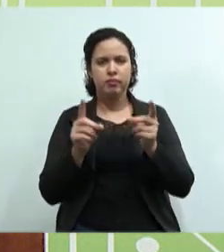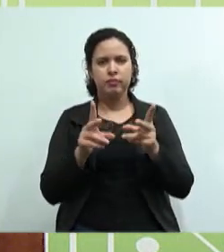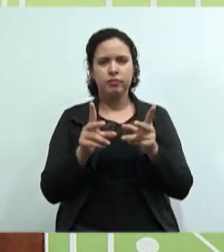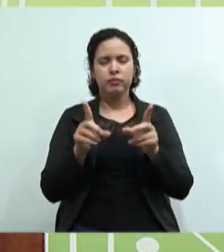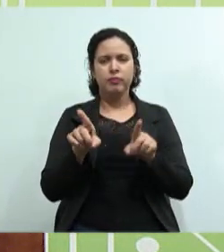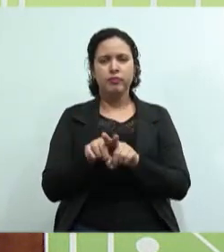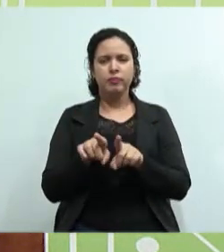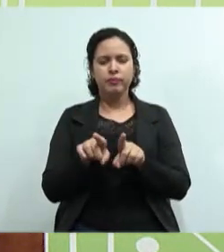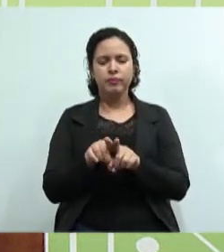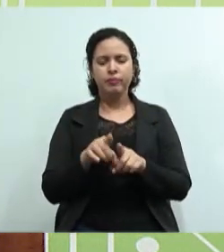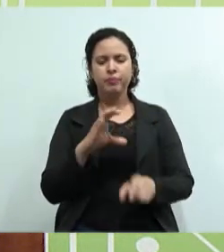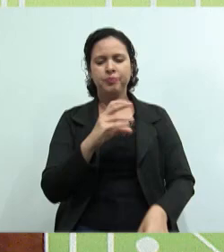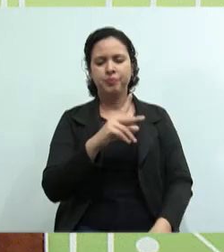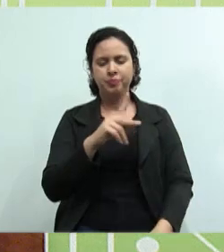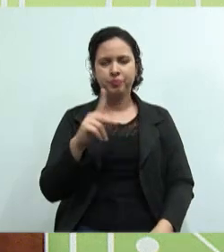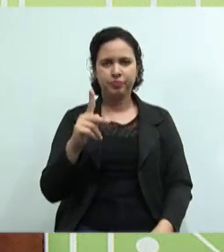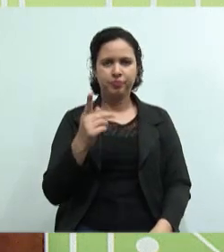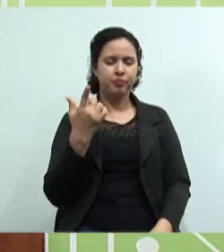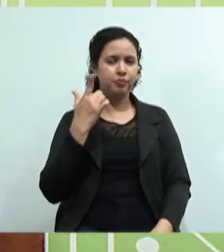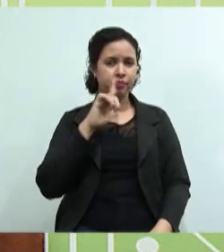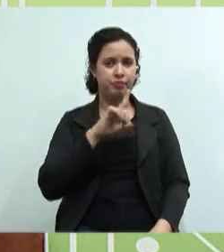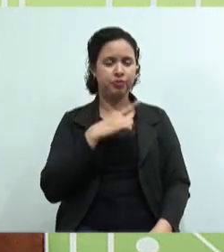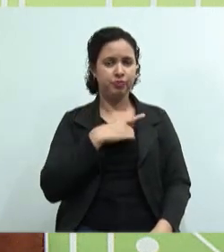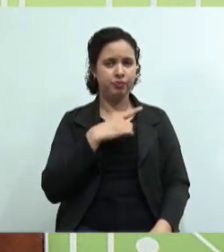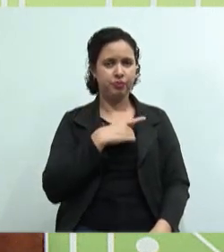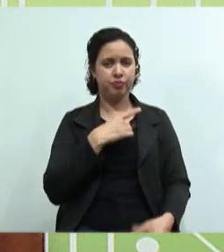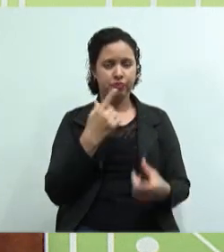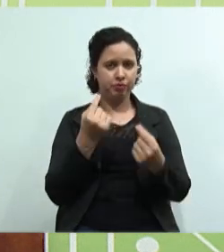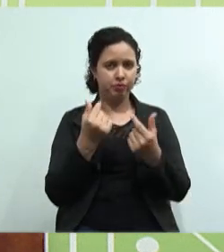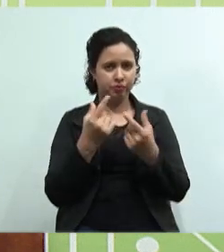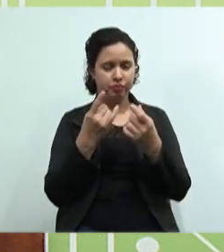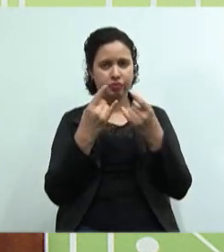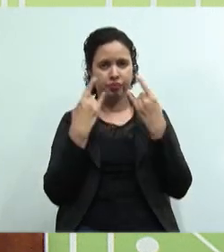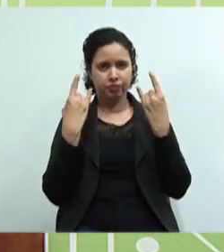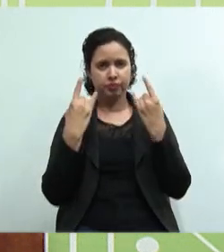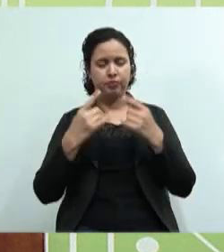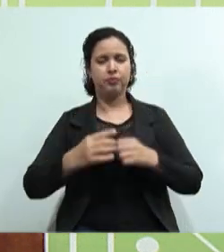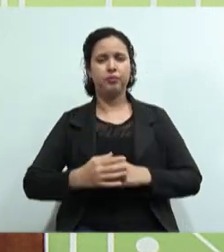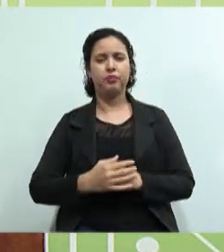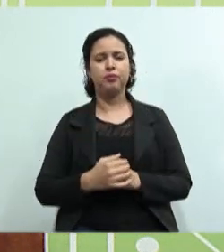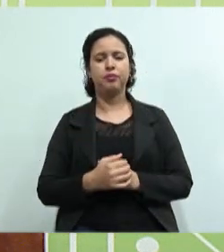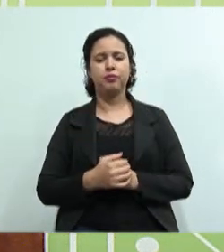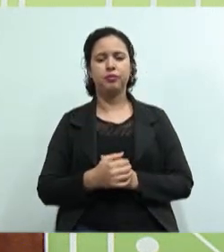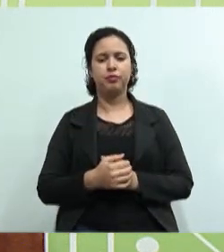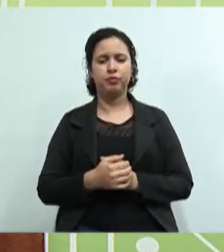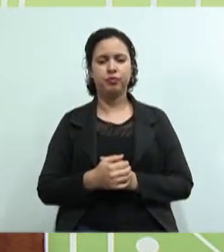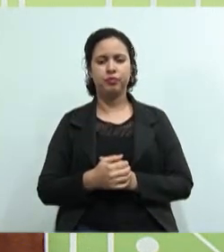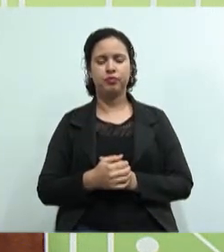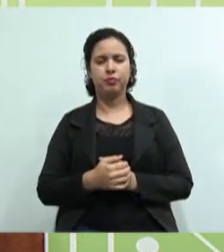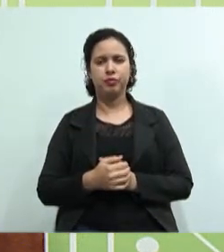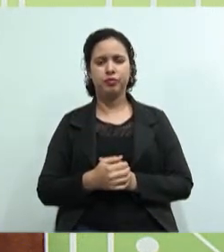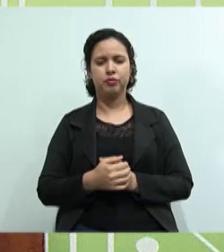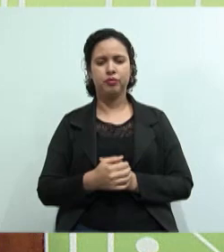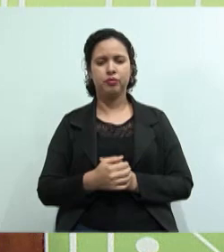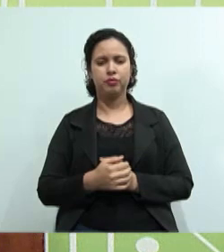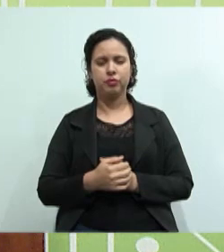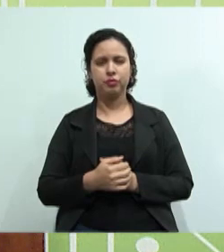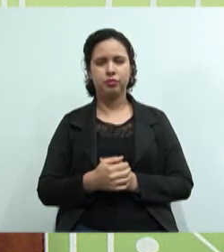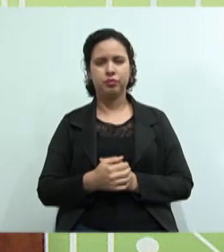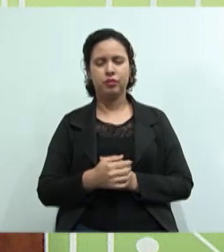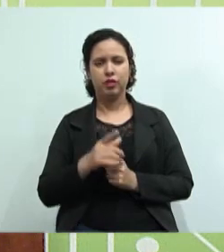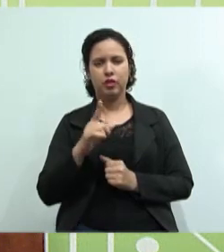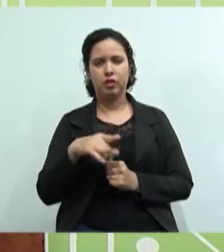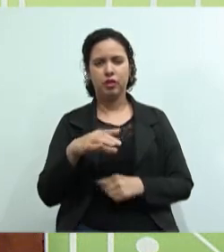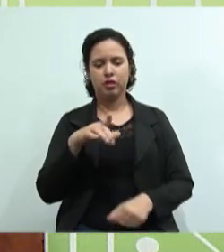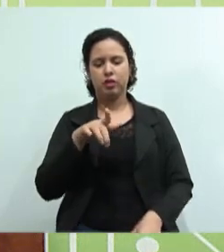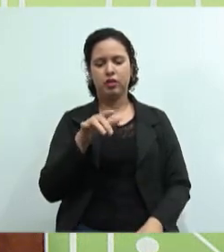a cooperativa consiga ter lucro, correto? Então, na cooperativa não utiliza muito lucro, é